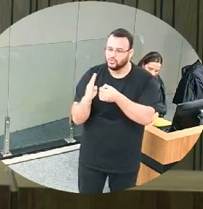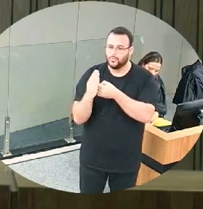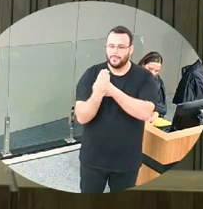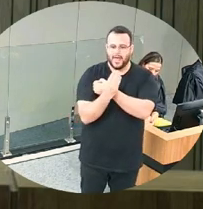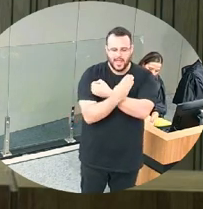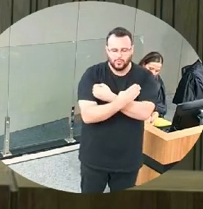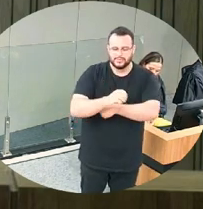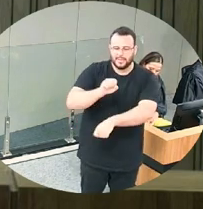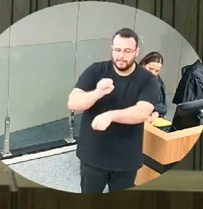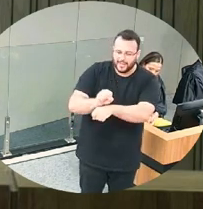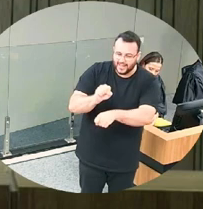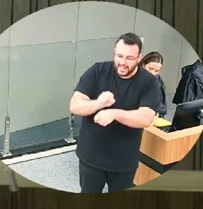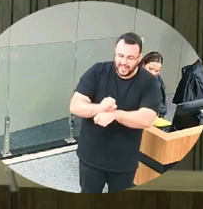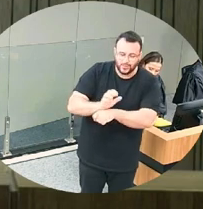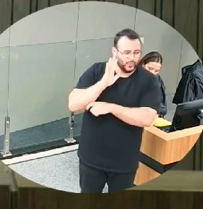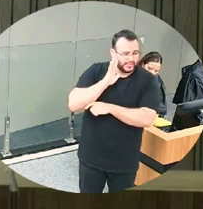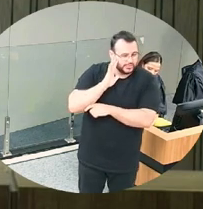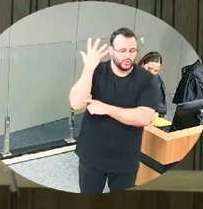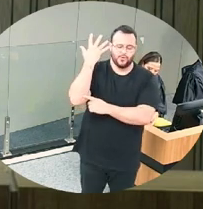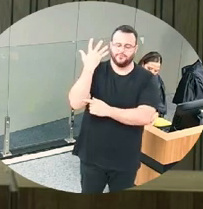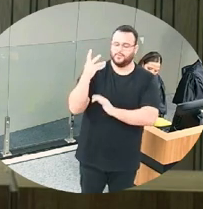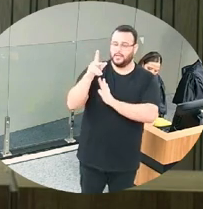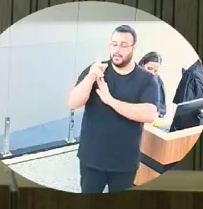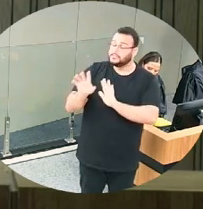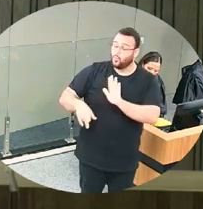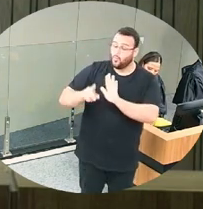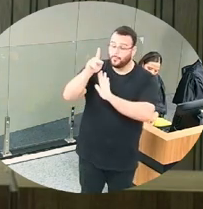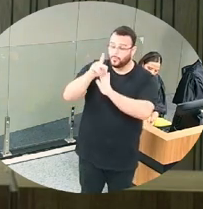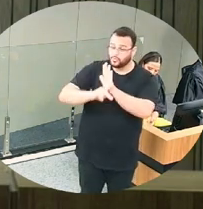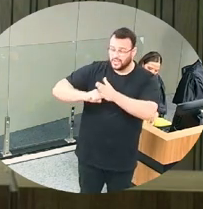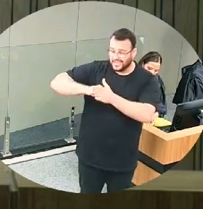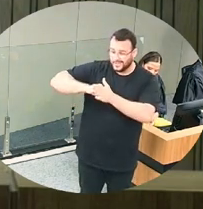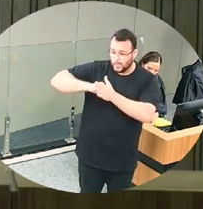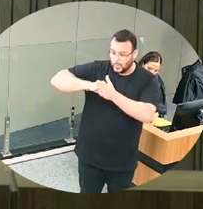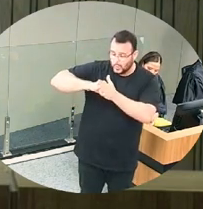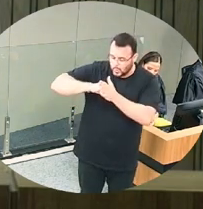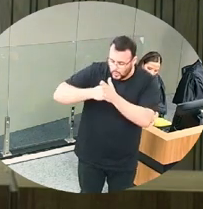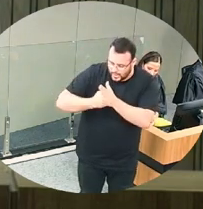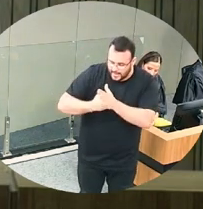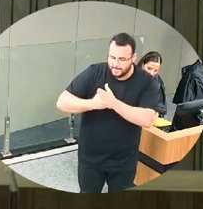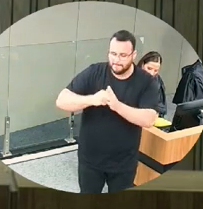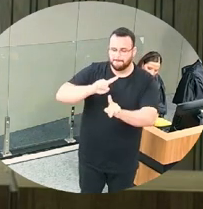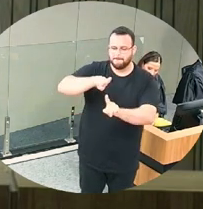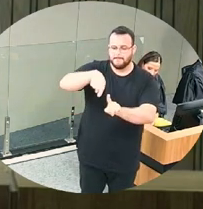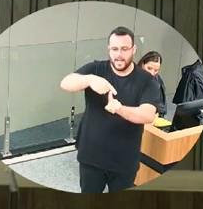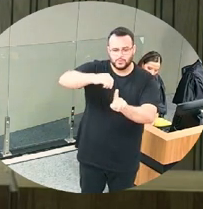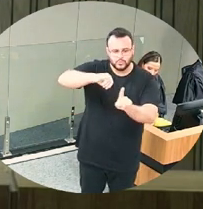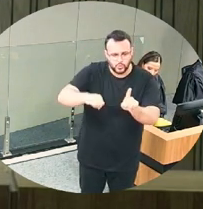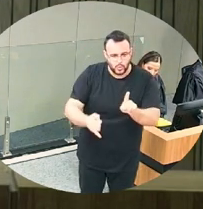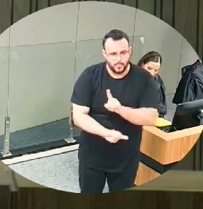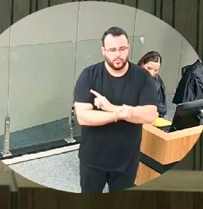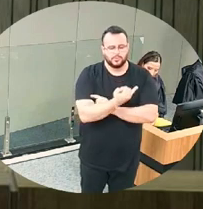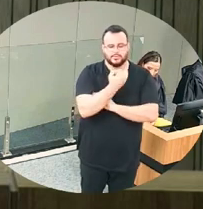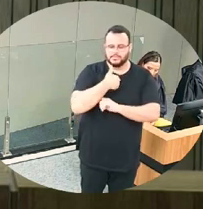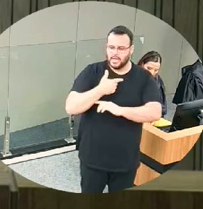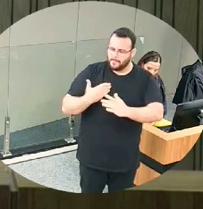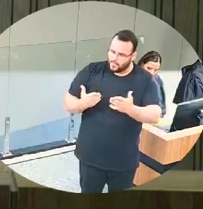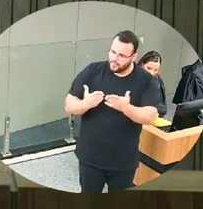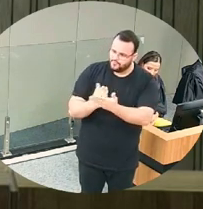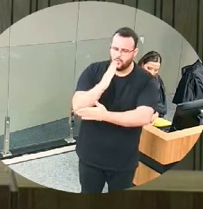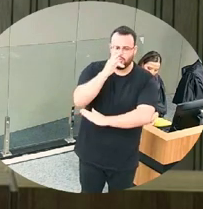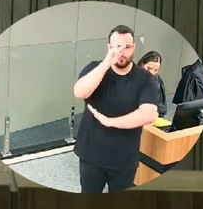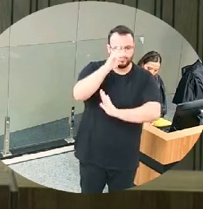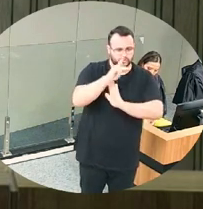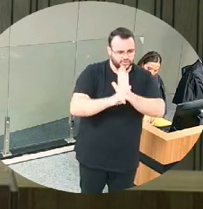solução e teve projeto bloqueado pelo conselho em mais de uma oportunidade não só aprovou o nosso